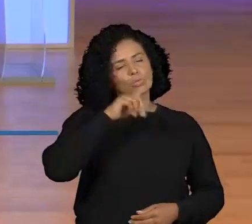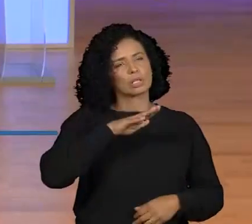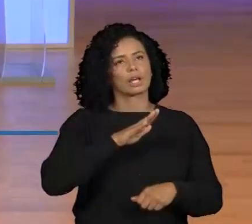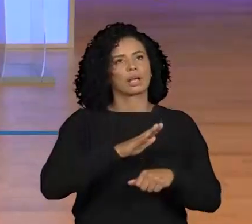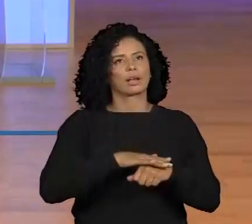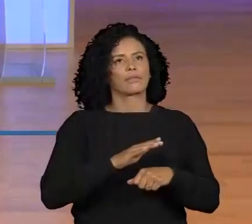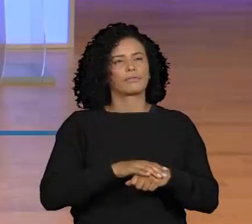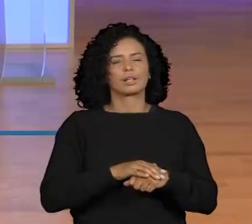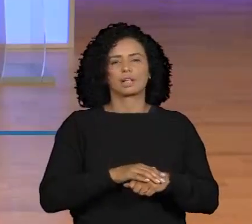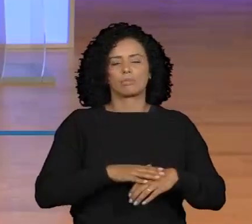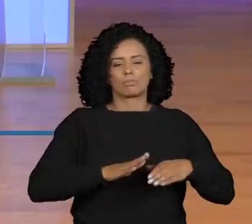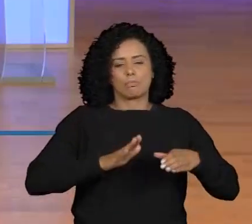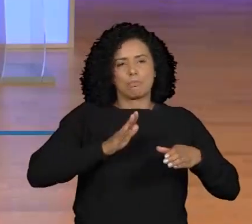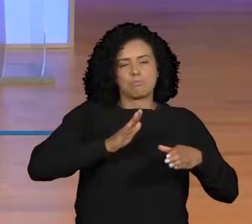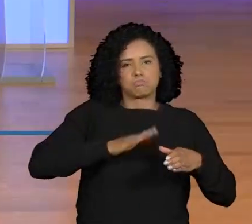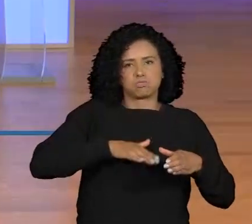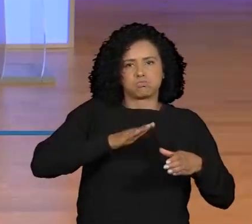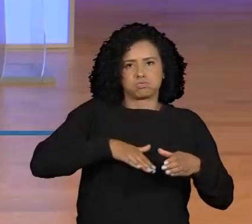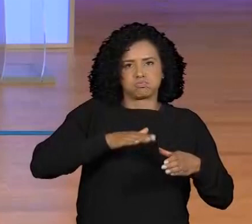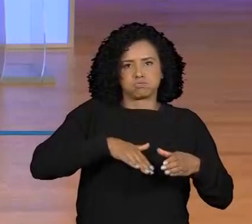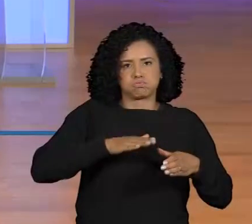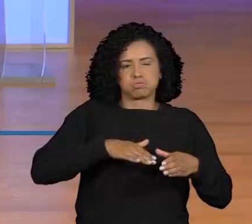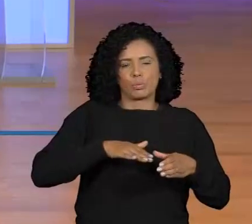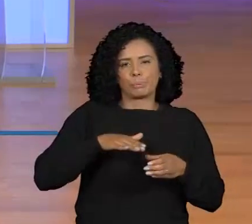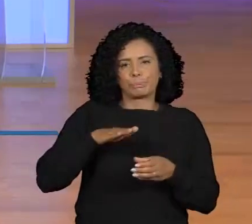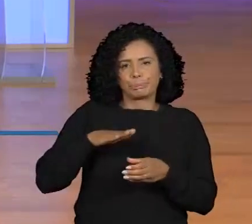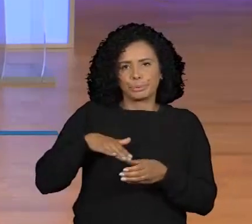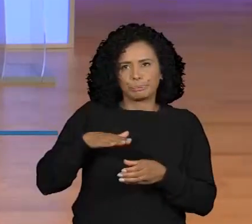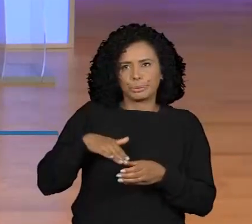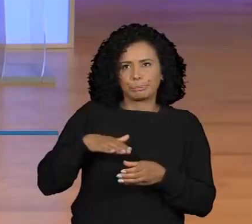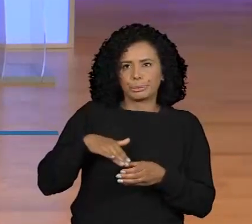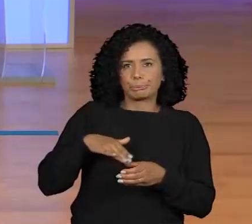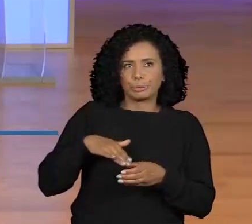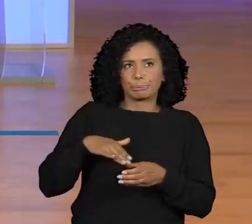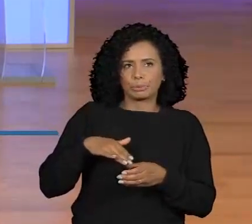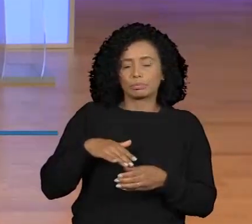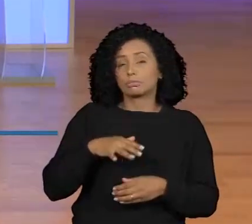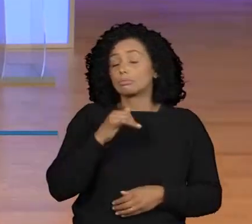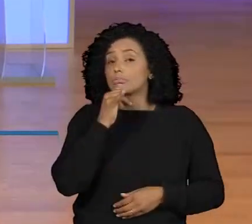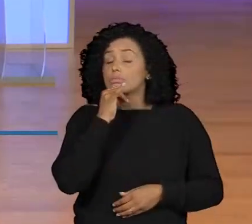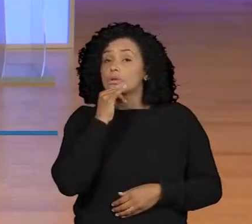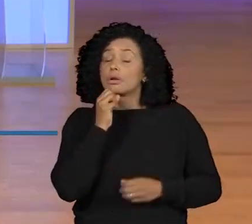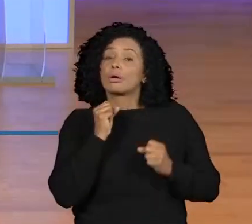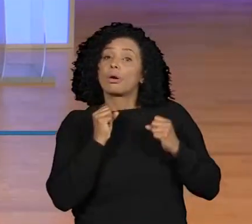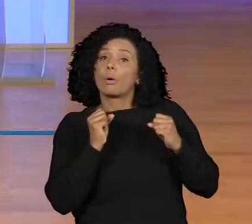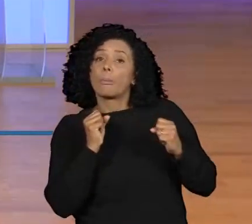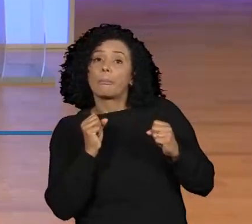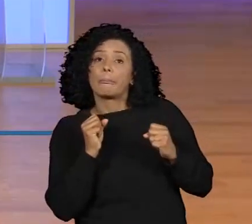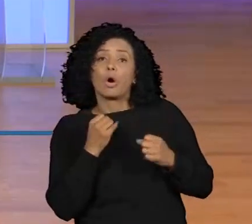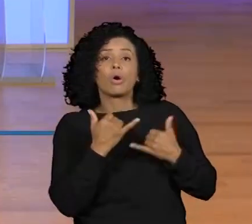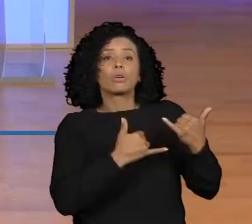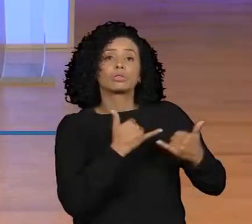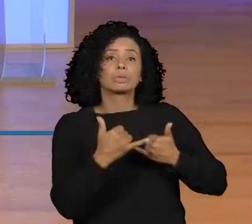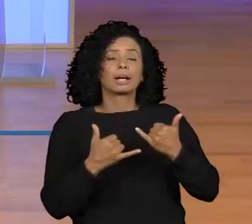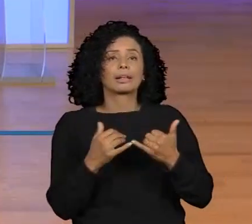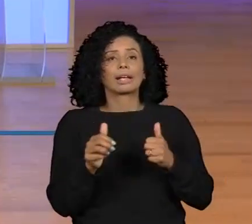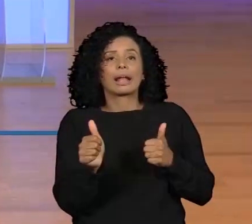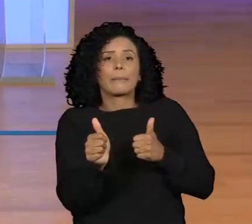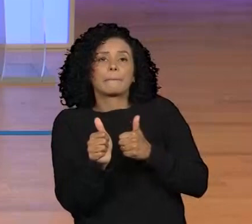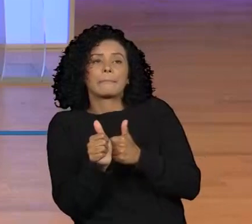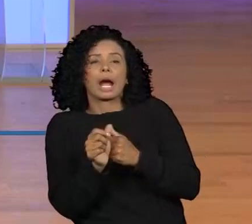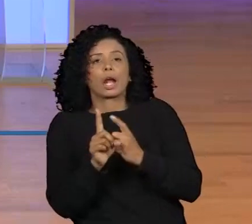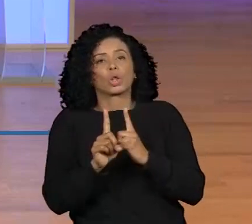eu falei Aí o exemplo da intensidade A gente pode brincar como se fosse quente ou frio já altura